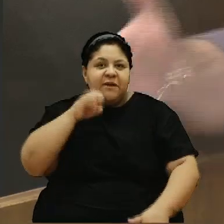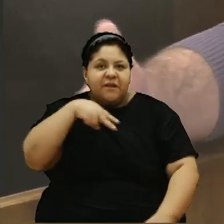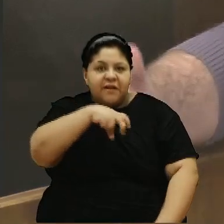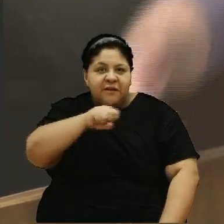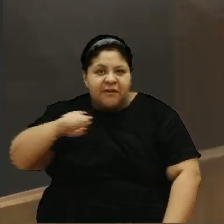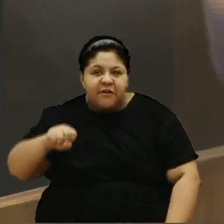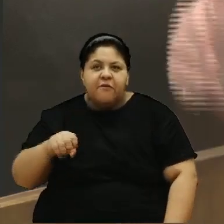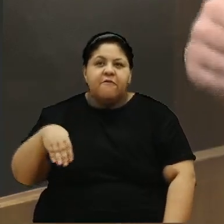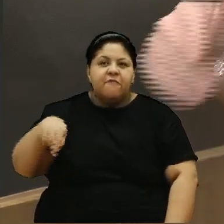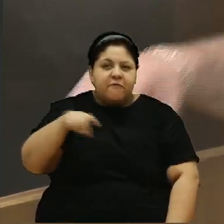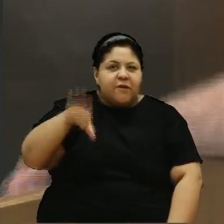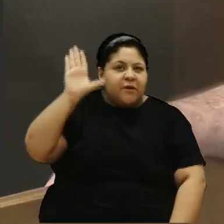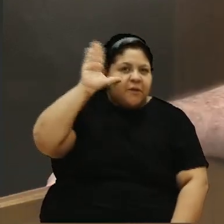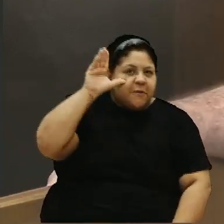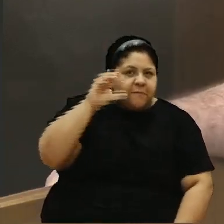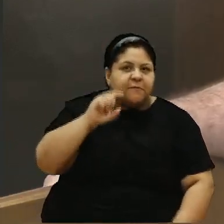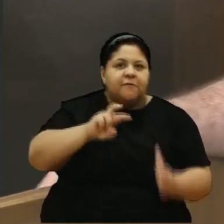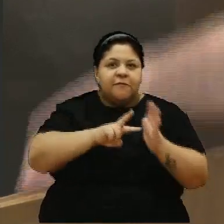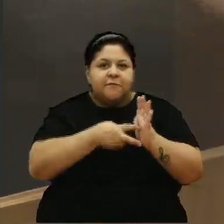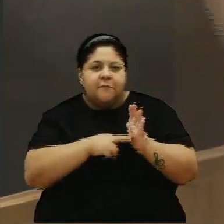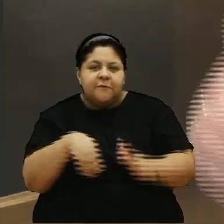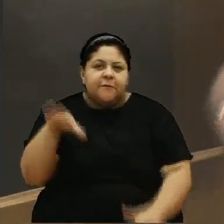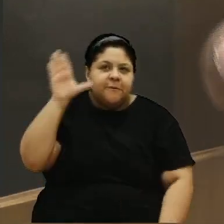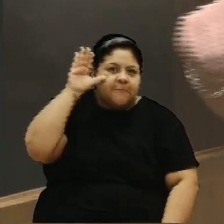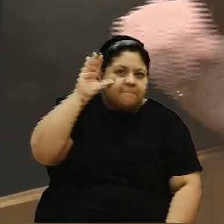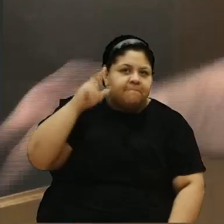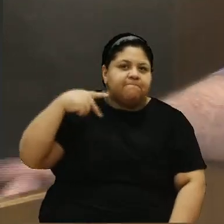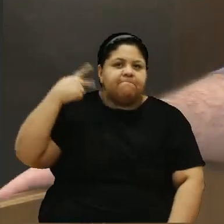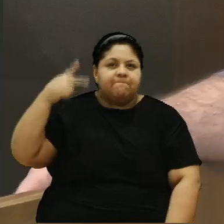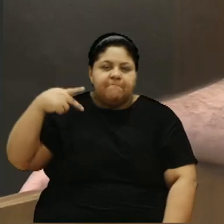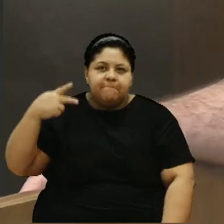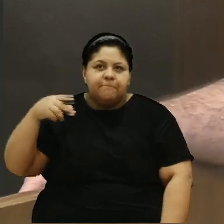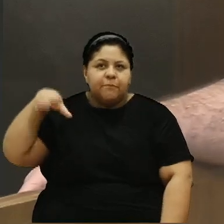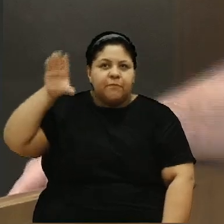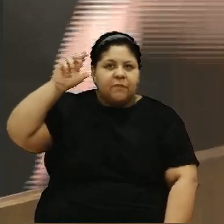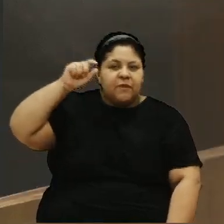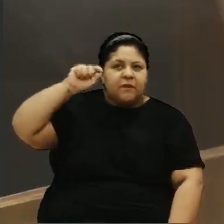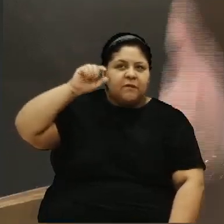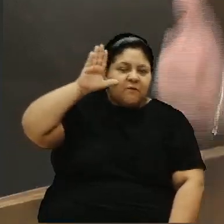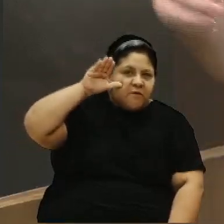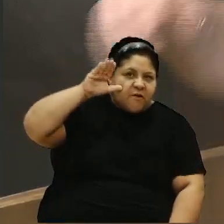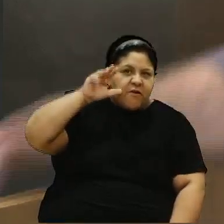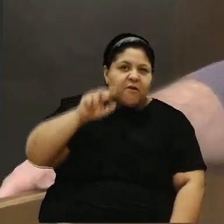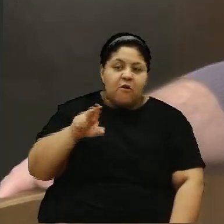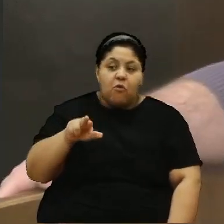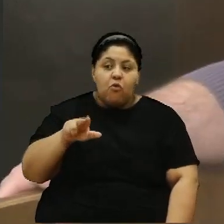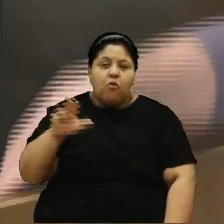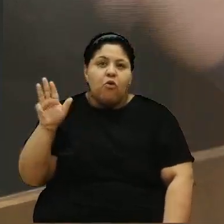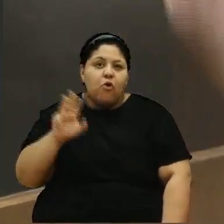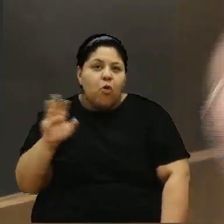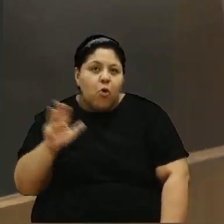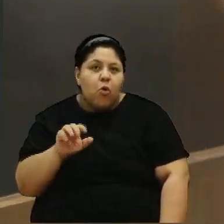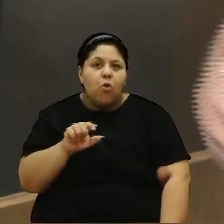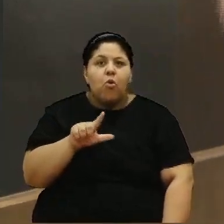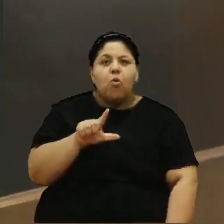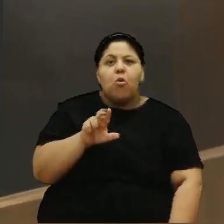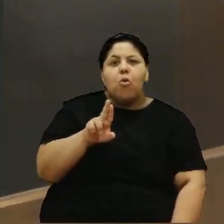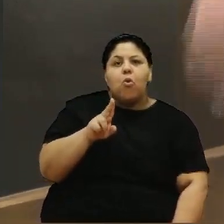os sindicatos, vamos investigar os políticos, vamos investigar o irmão do Lula, vamos investigar o Lupe e